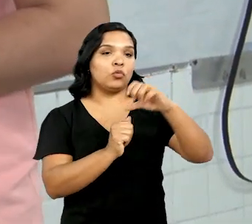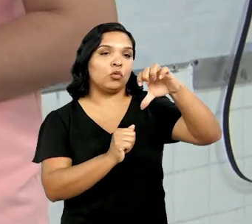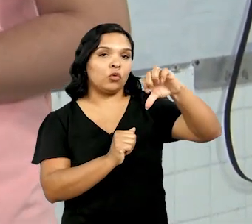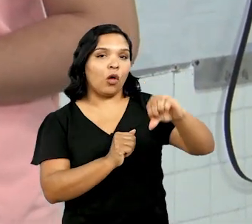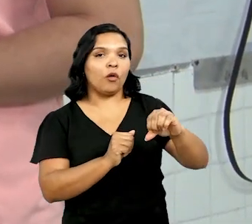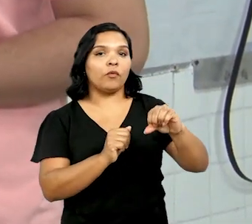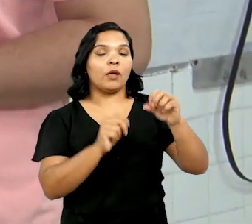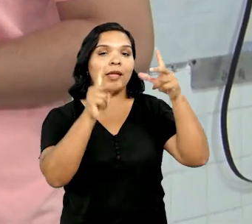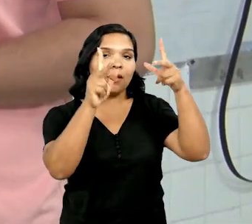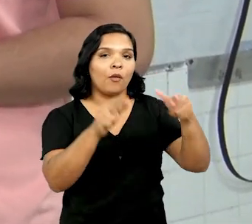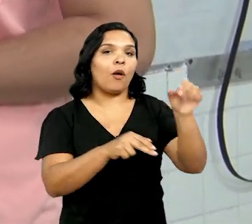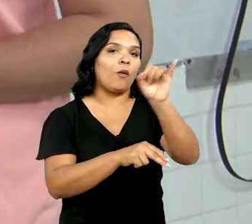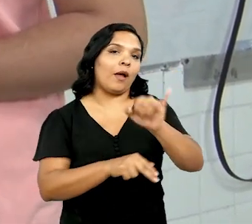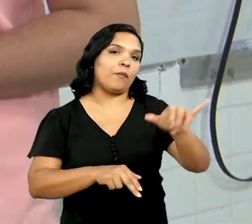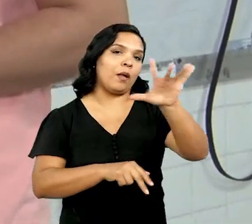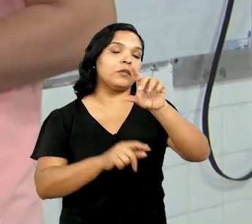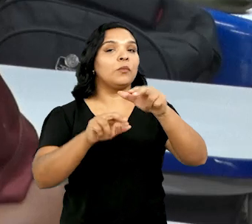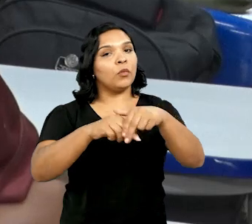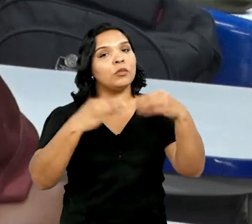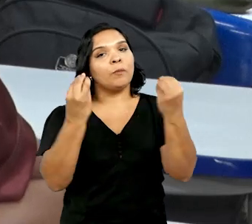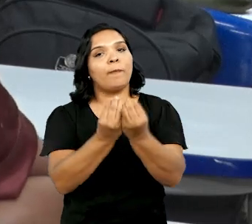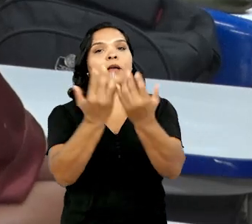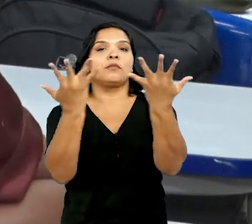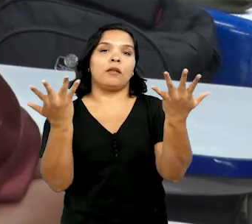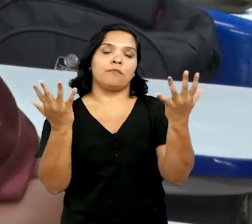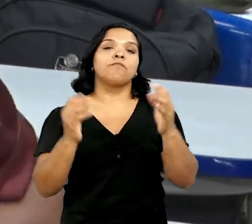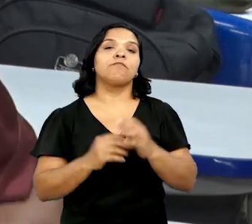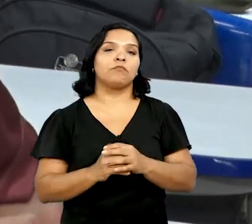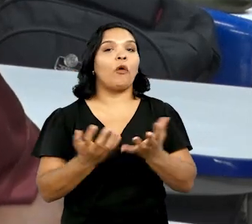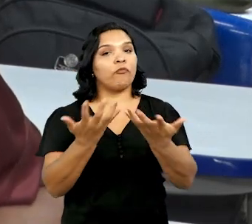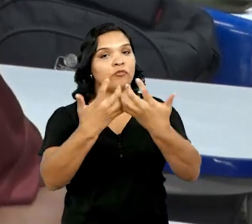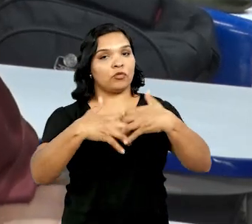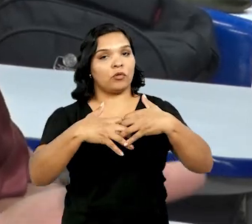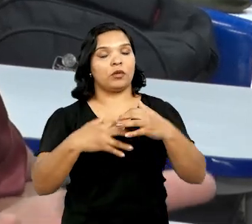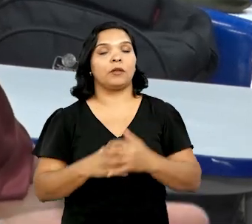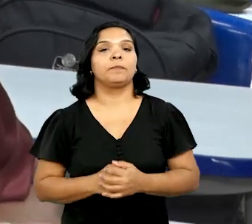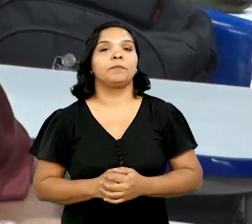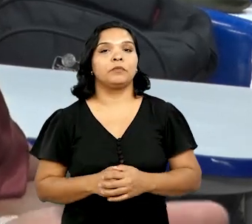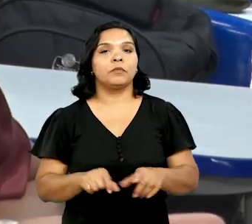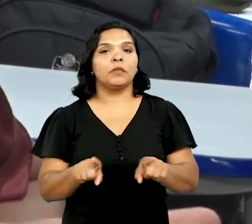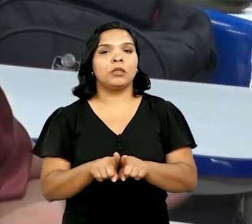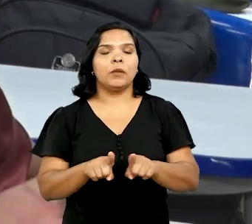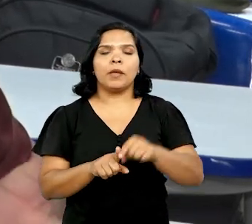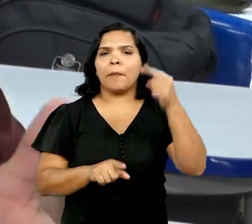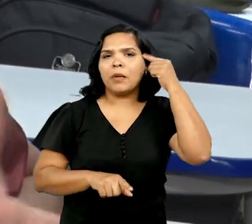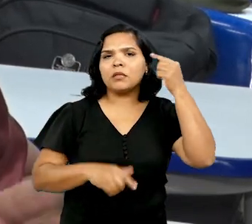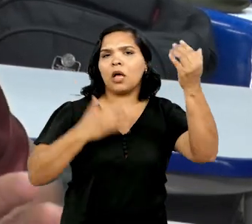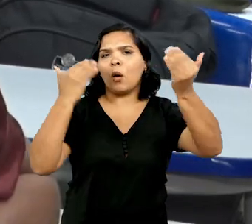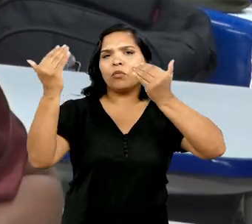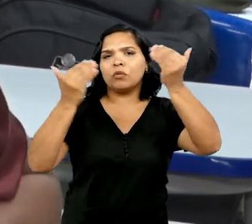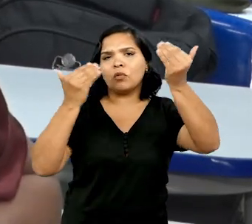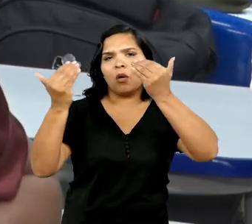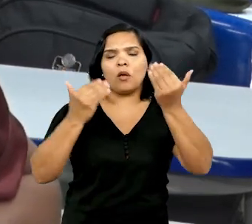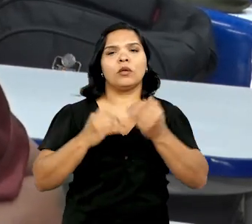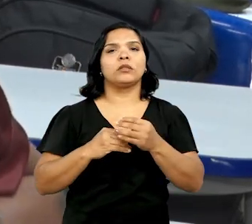9, a imagem é a mesma, por isso que o truque funciona. Além de usar nosso psicológico para fazer, a gente se